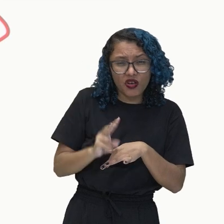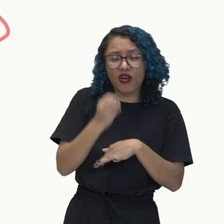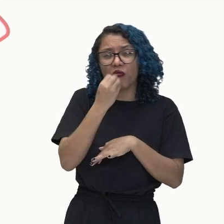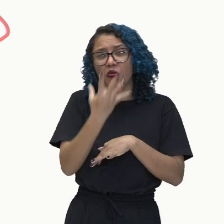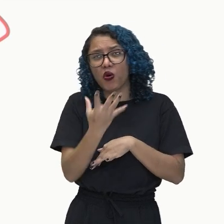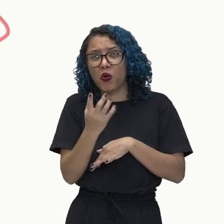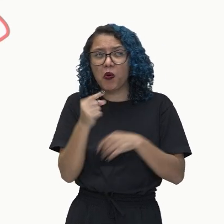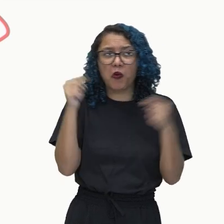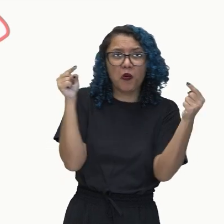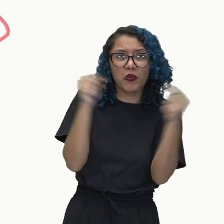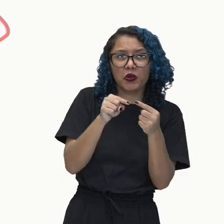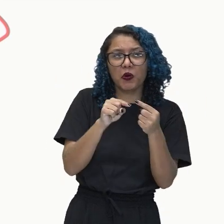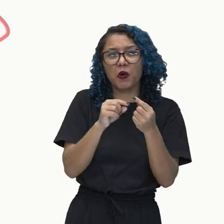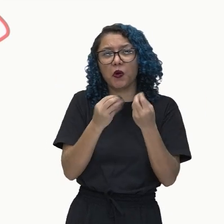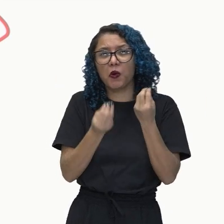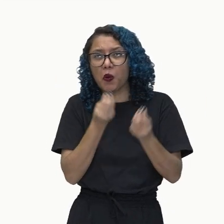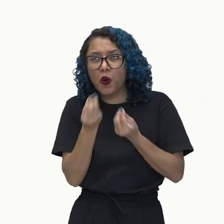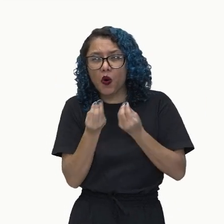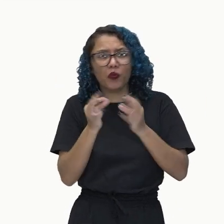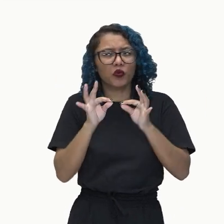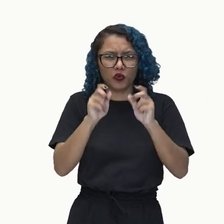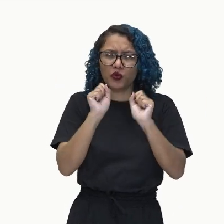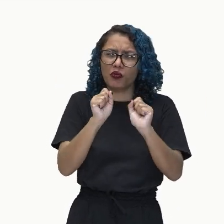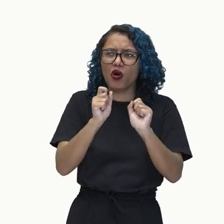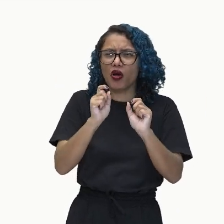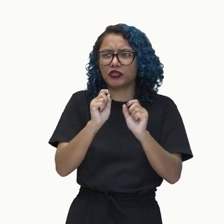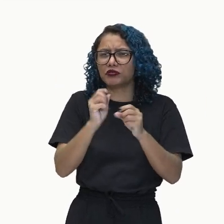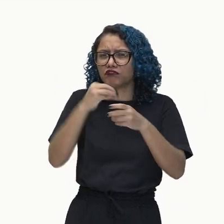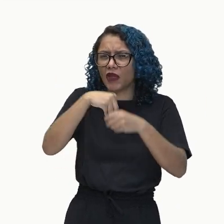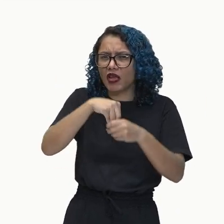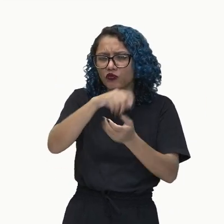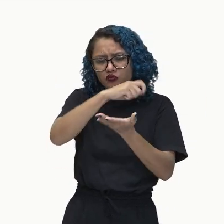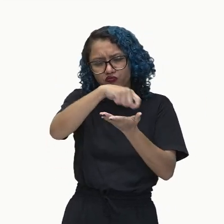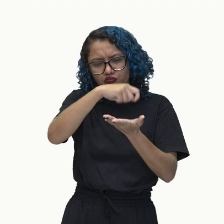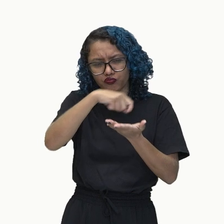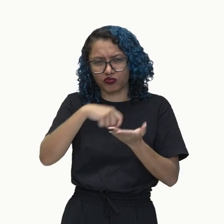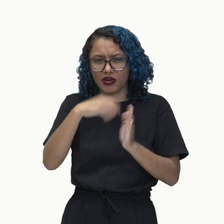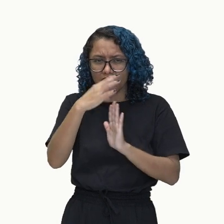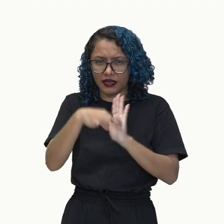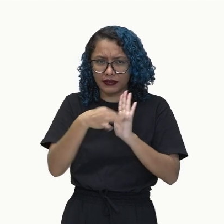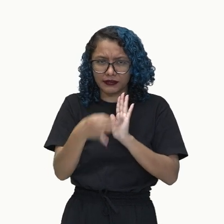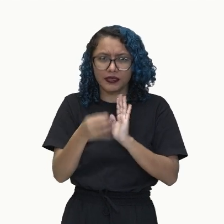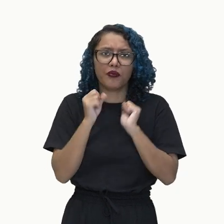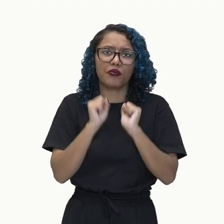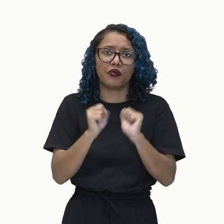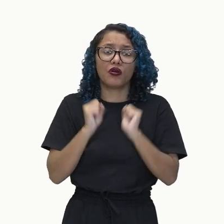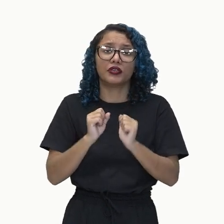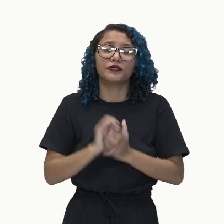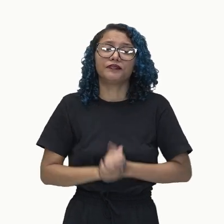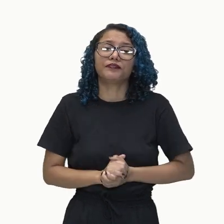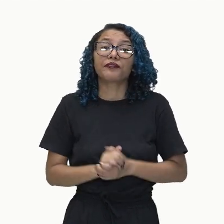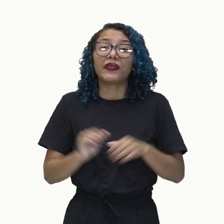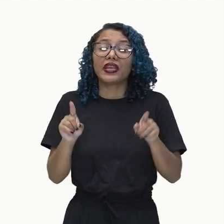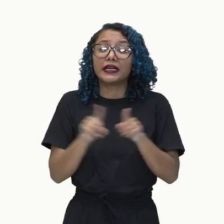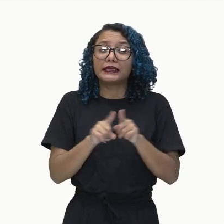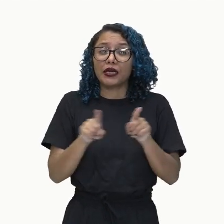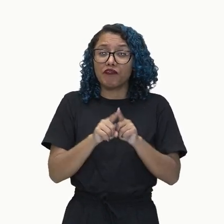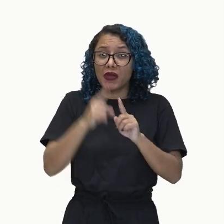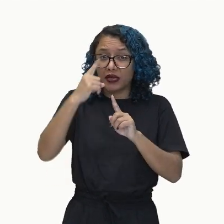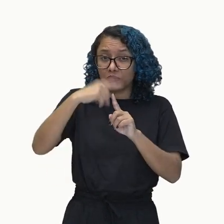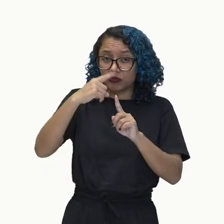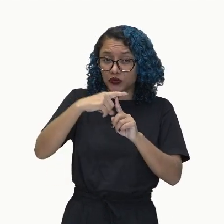ver numa resenha. E pensando nas resenhas, a gente tem que entender que elas também possuem